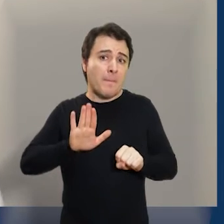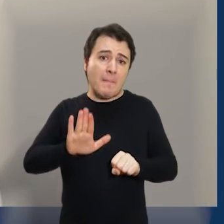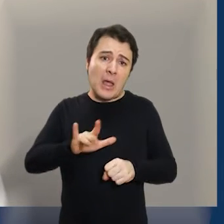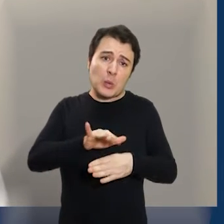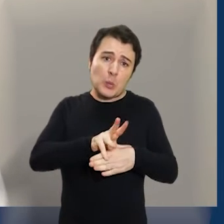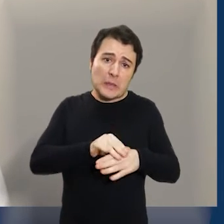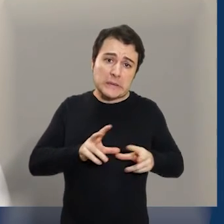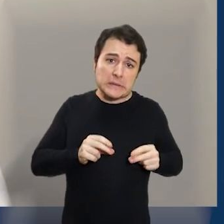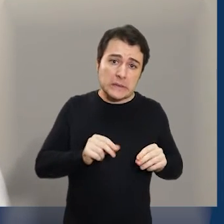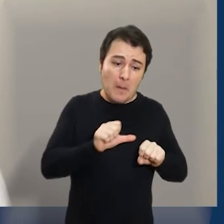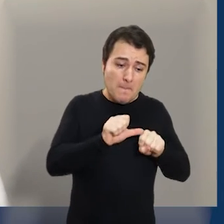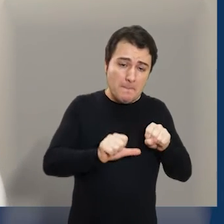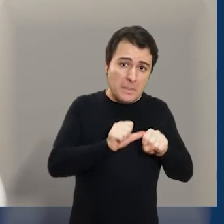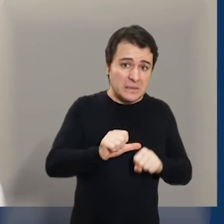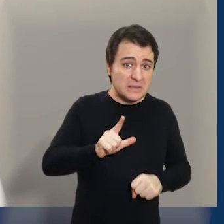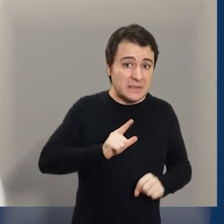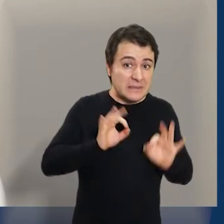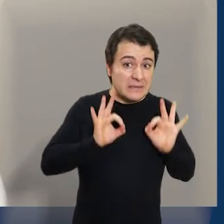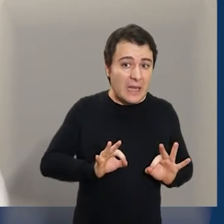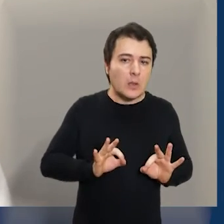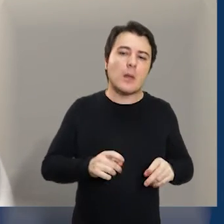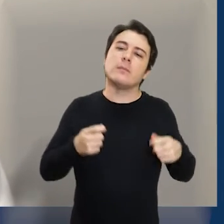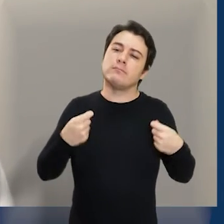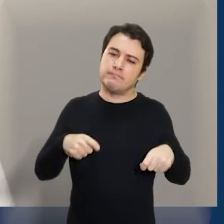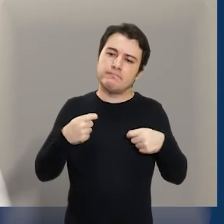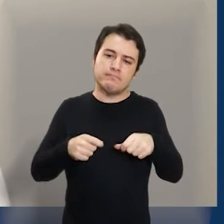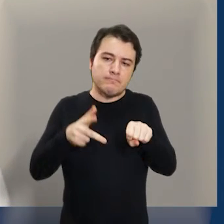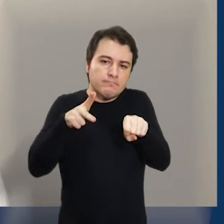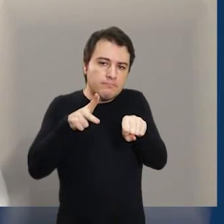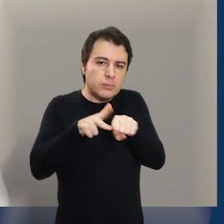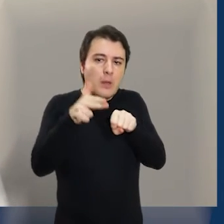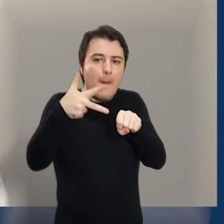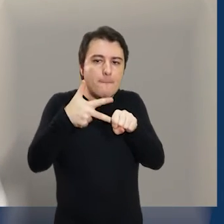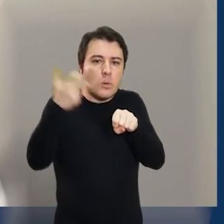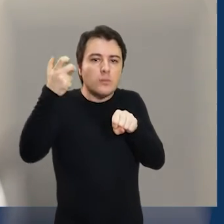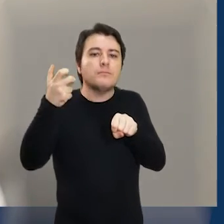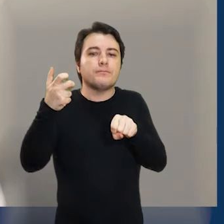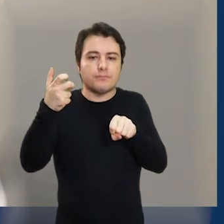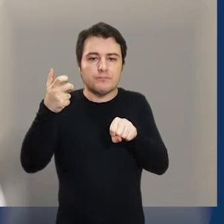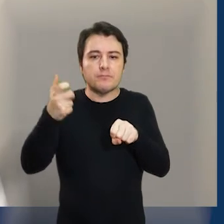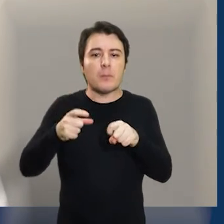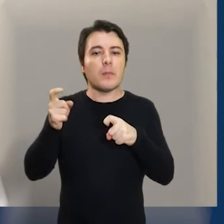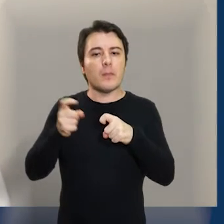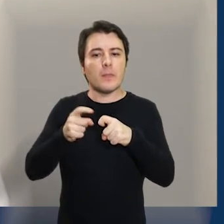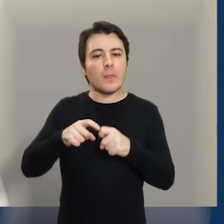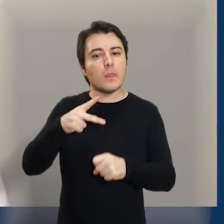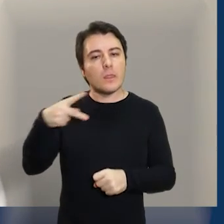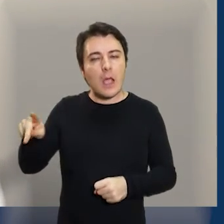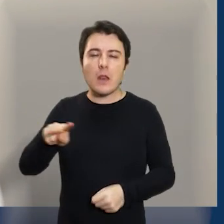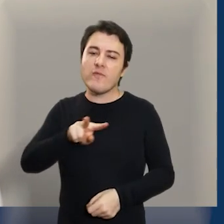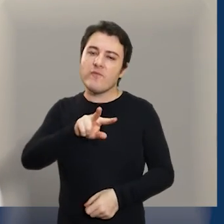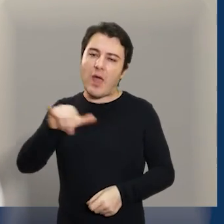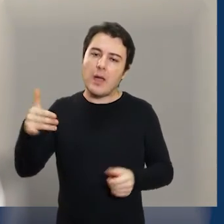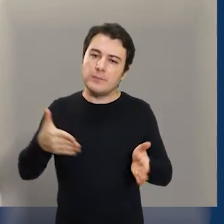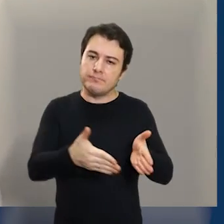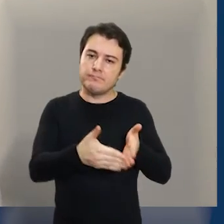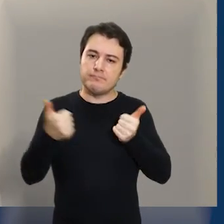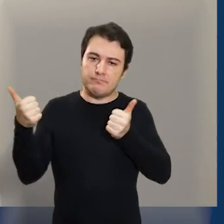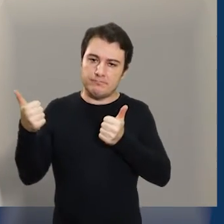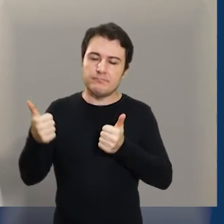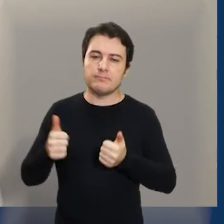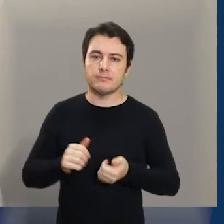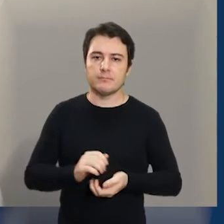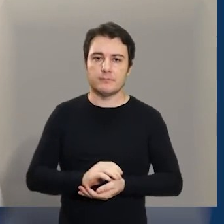menos suspeita. Porém, sempre que houver a chance de se tratar de um câncer de próstata,